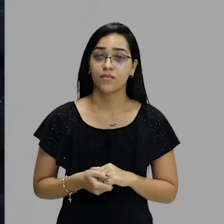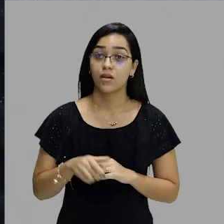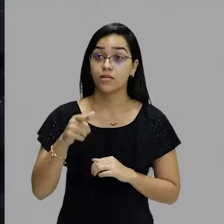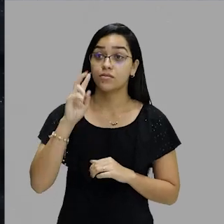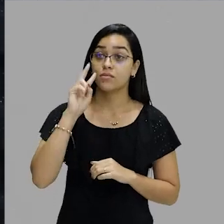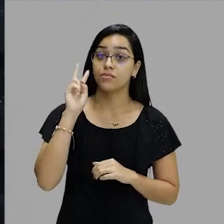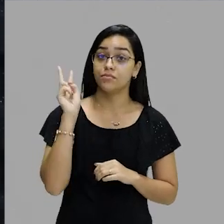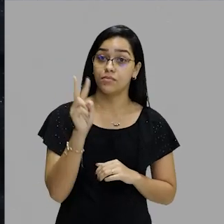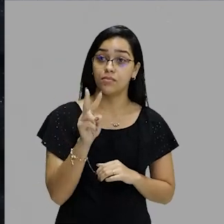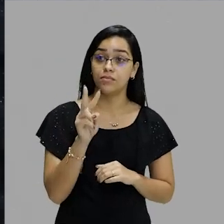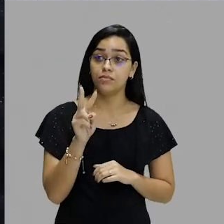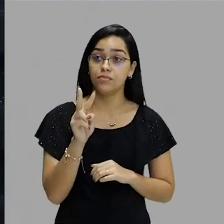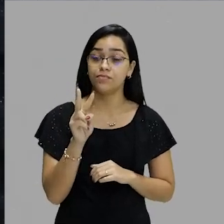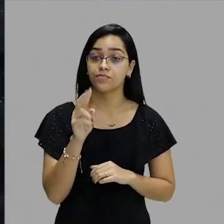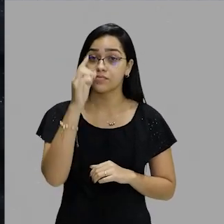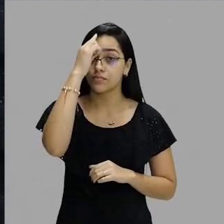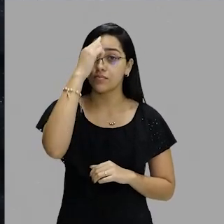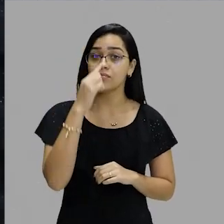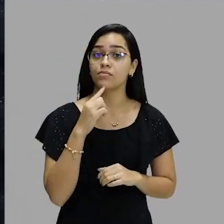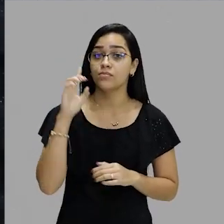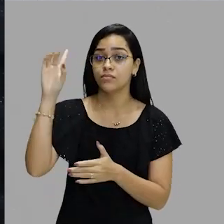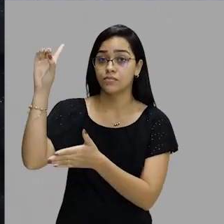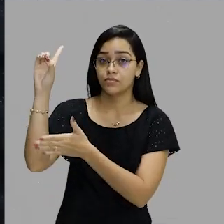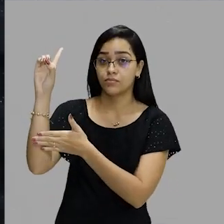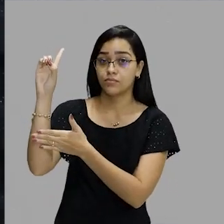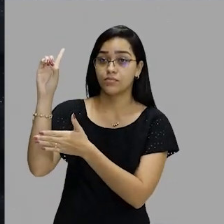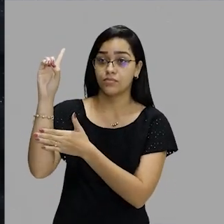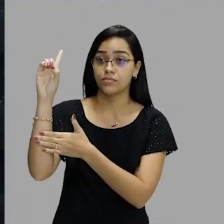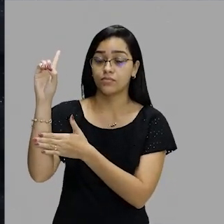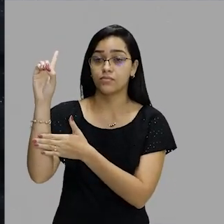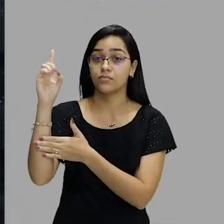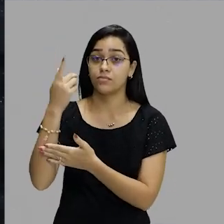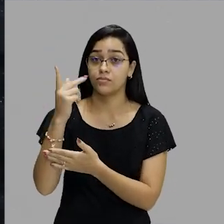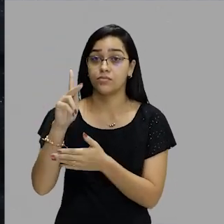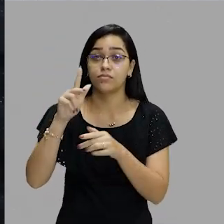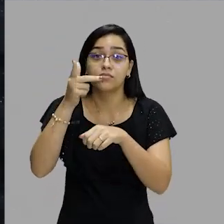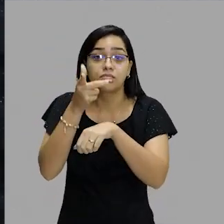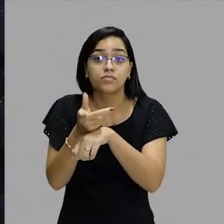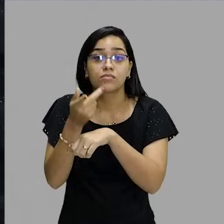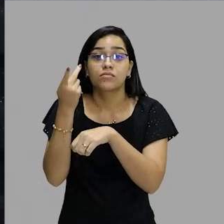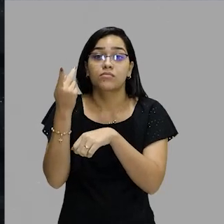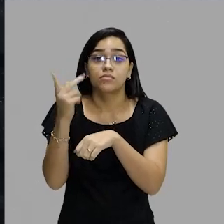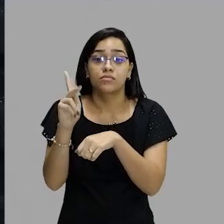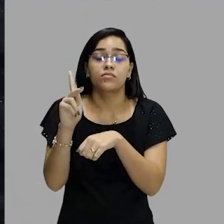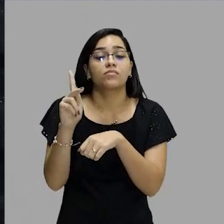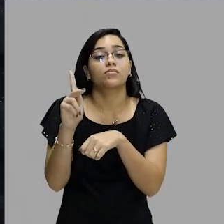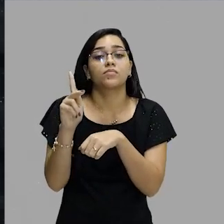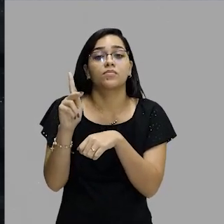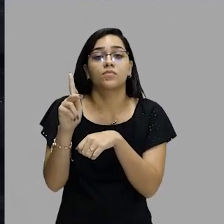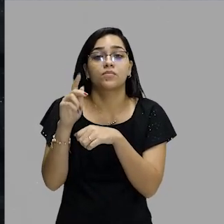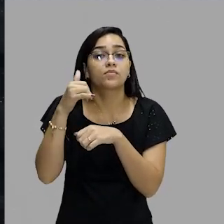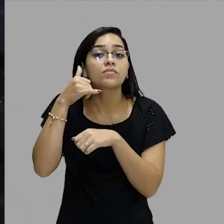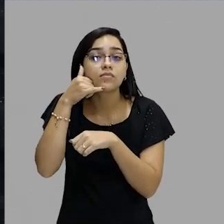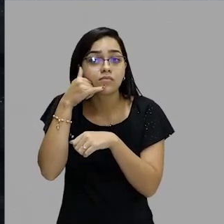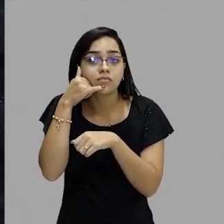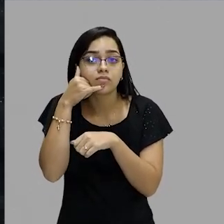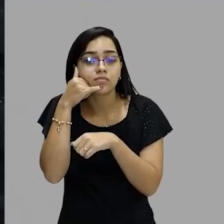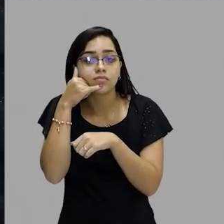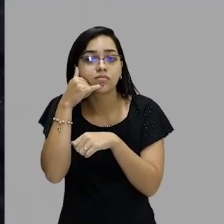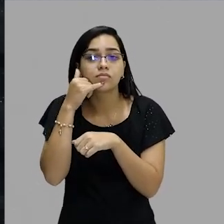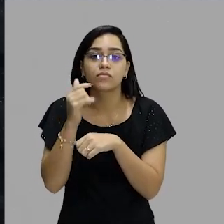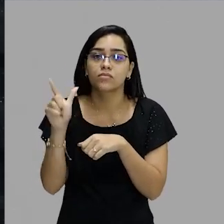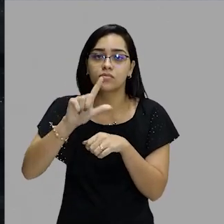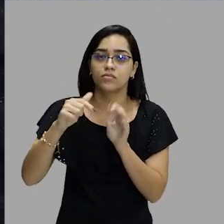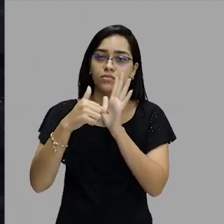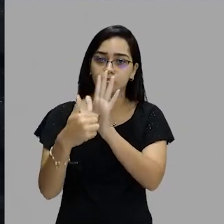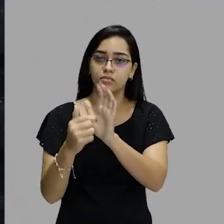vendo aí, né, na figura, na sua direita, na direita do seu vídeo, na direita do seu smartphone? Coloca aí,